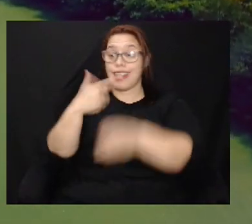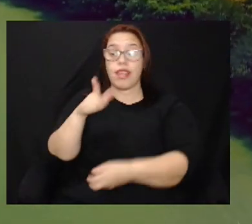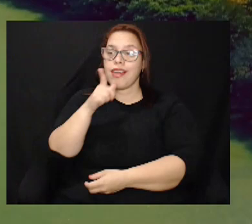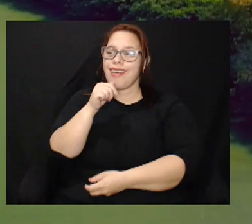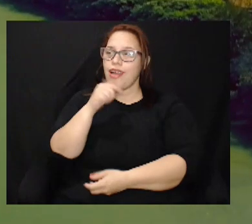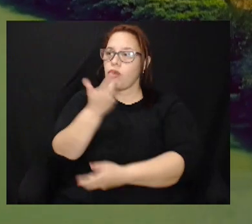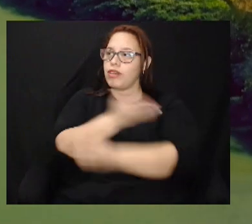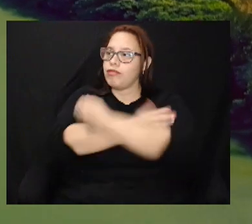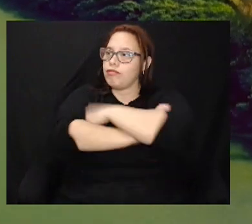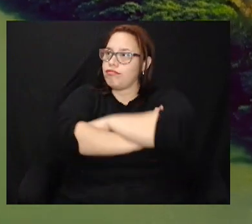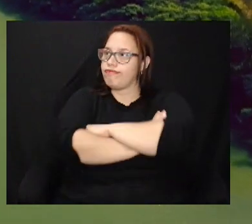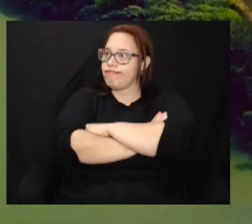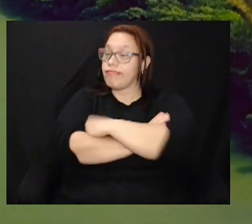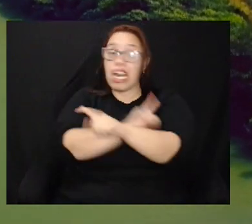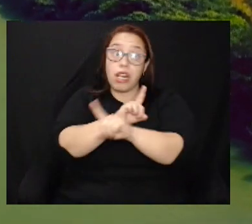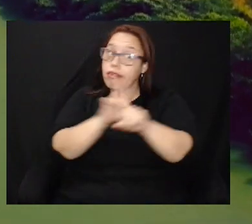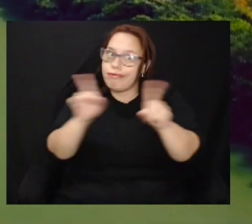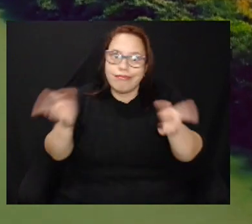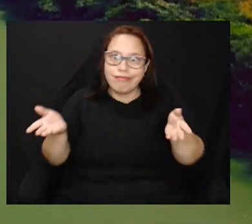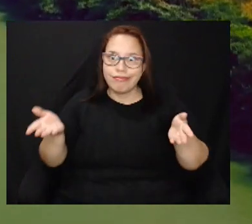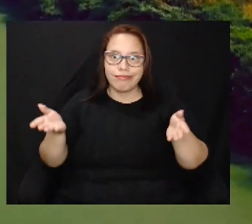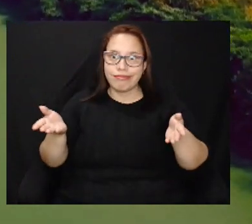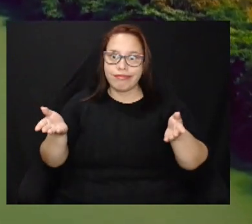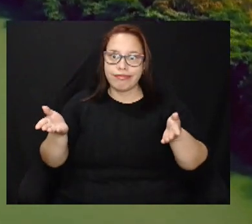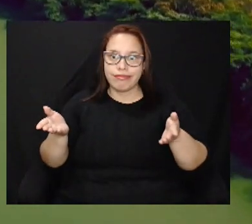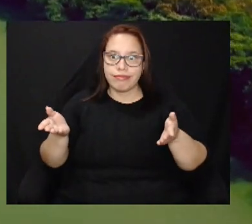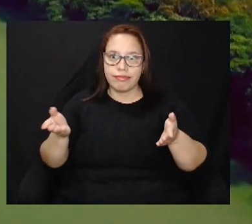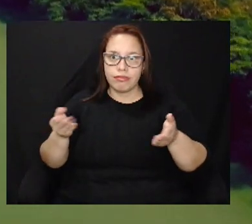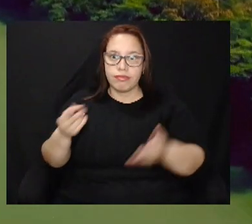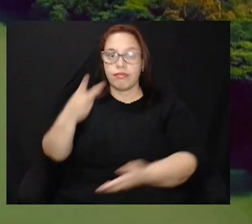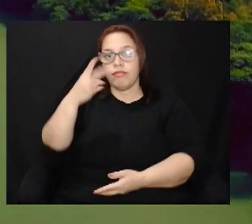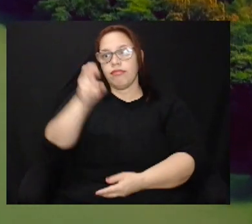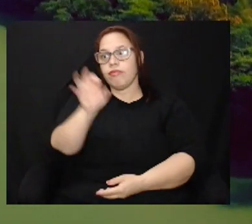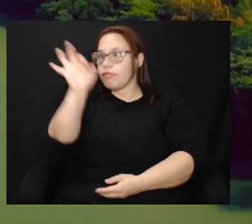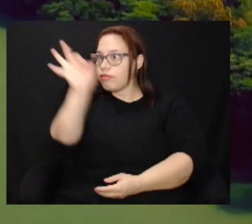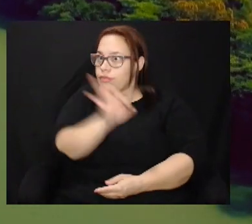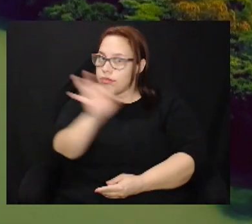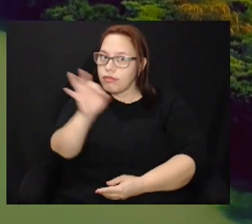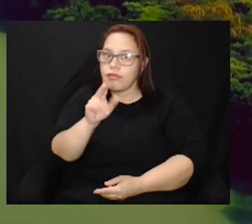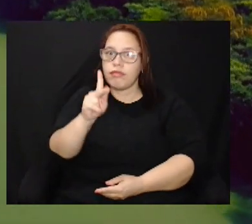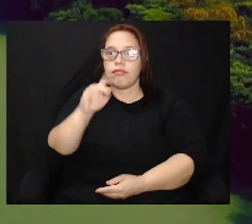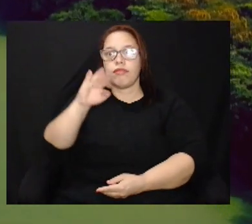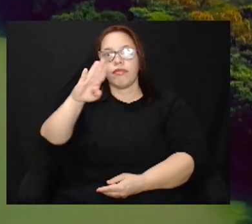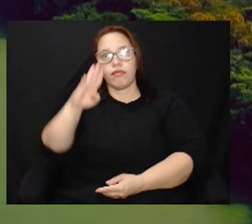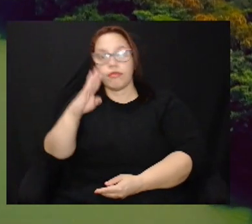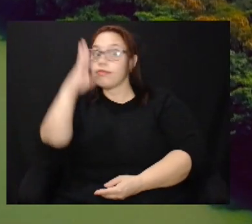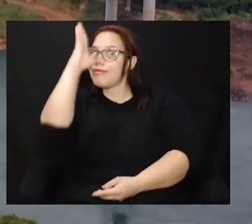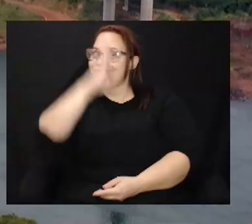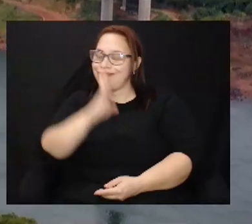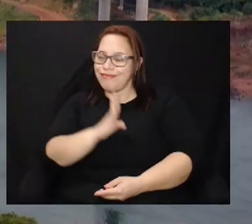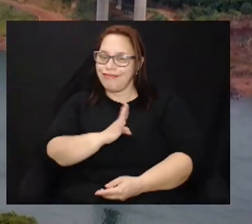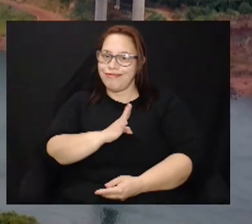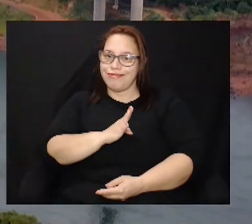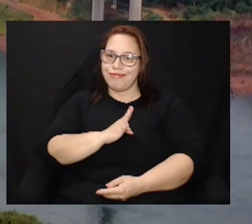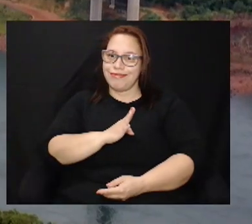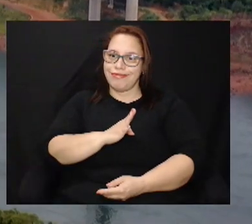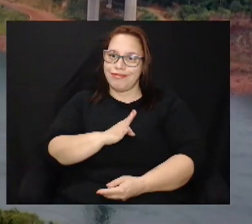Não. Então, 25% do PIB brasileiro é o